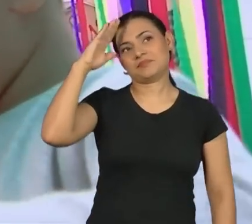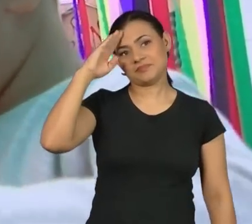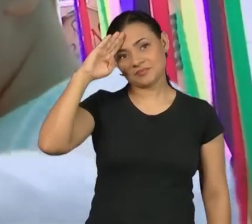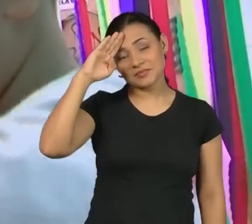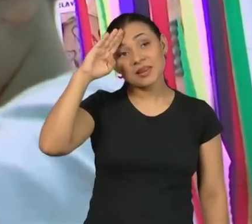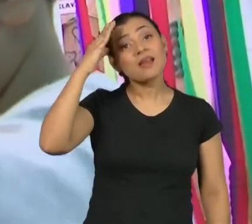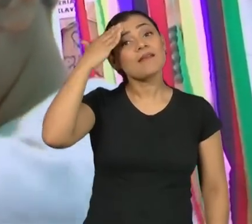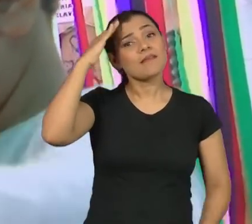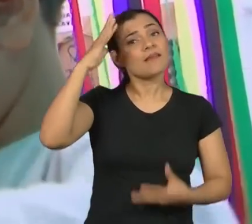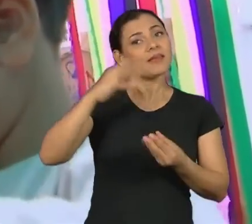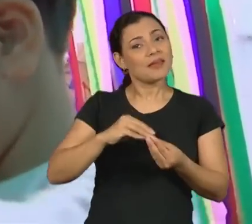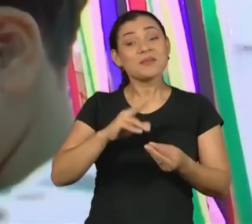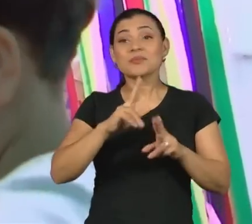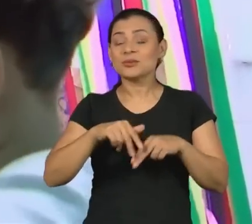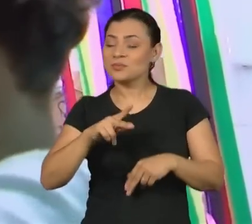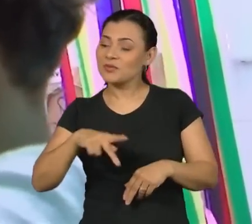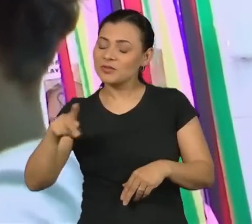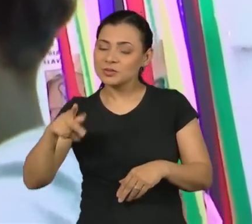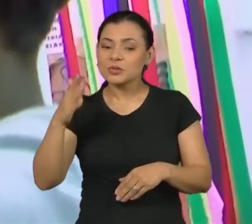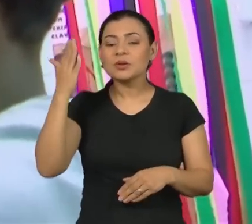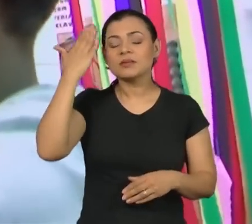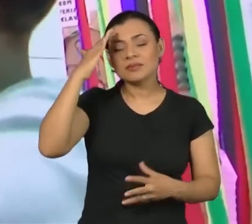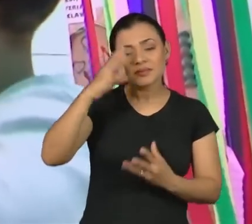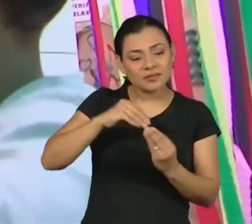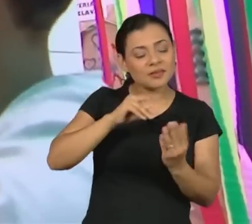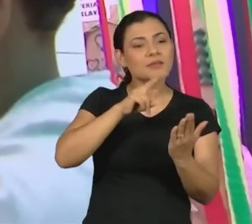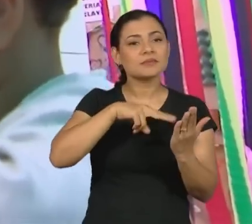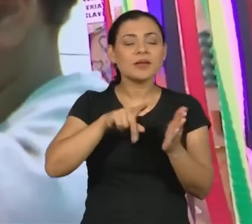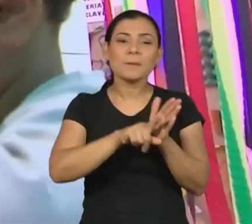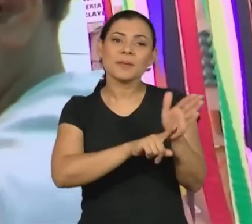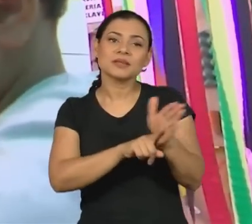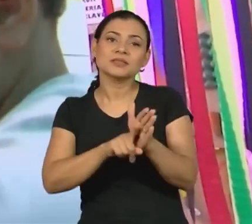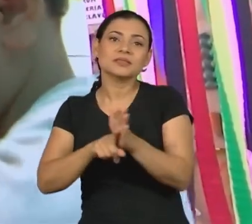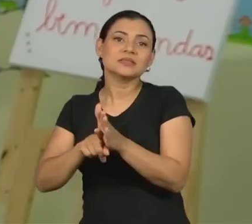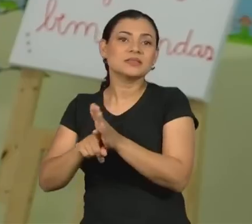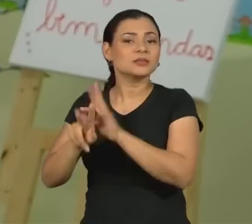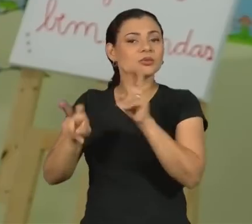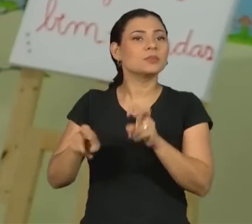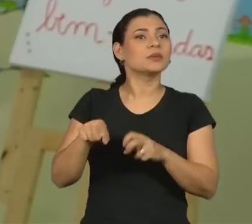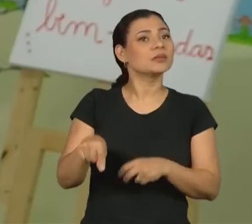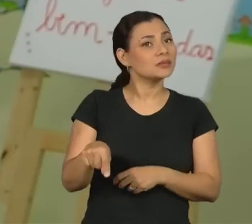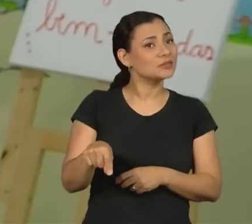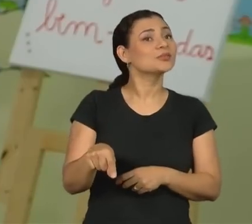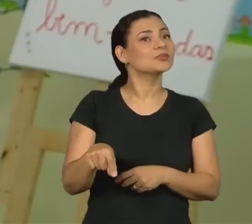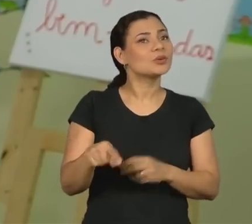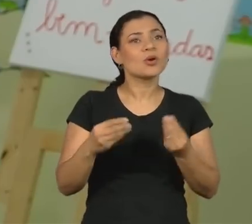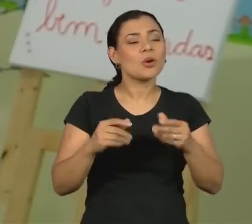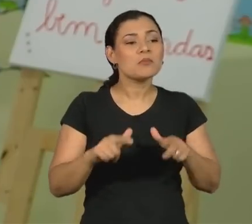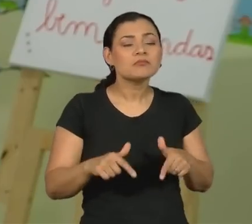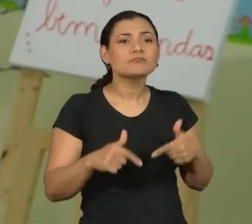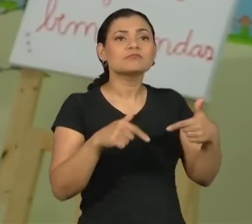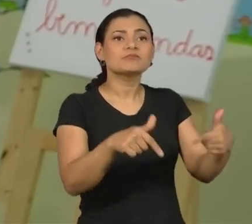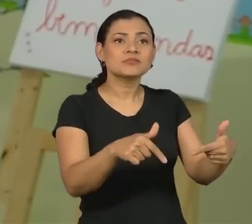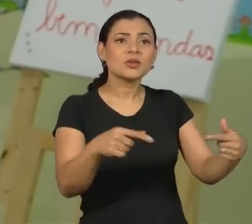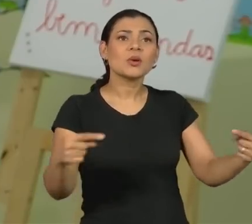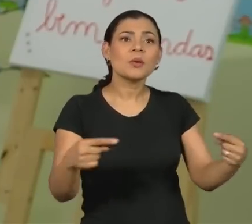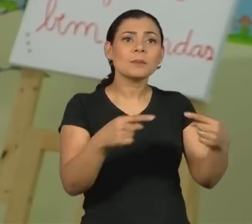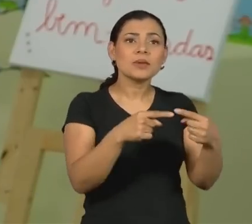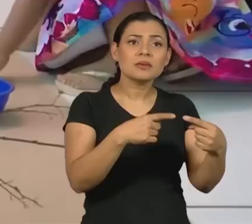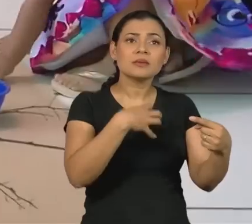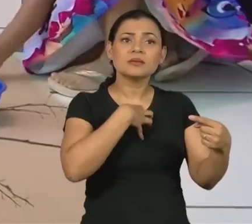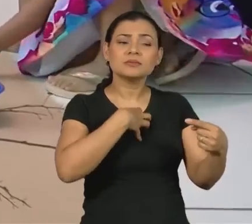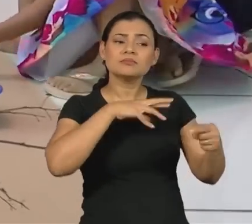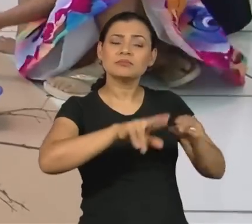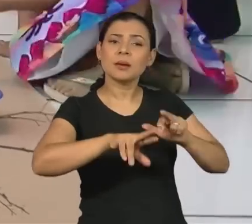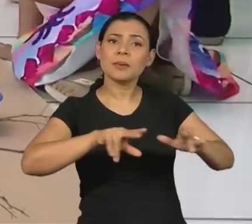conseguiram estudar, pesquisar sobre qual ação que combina com aquele